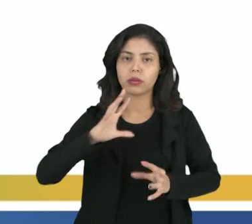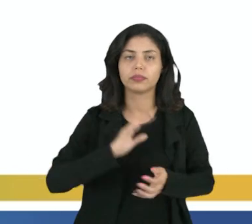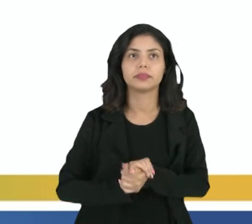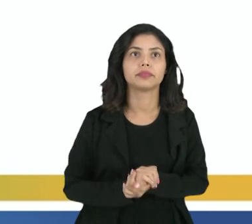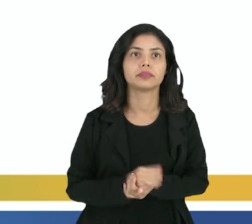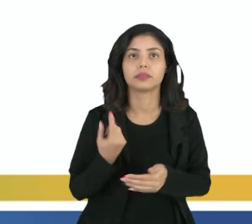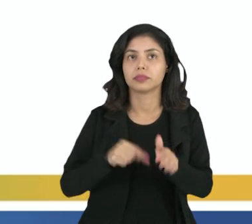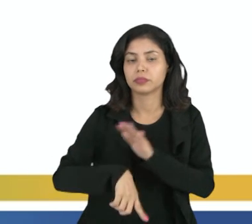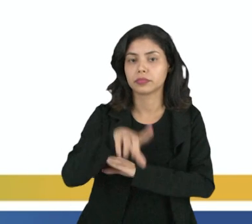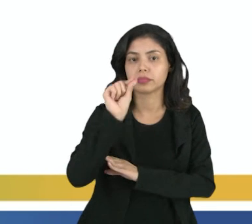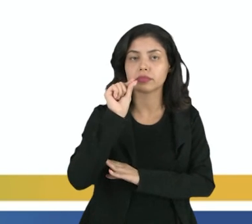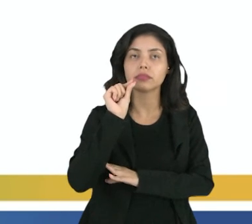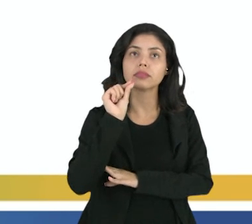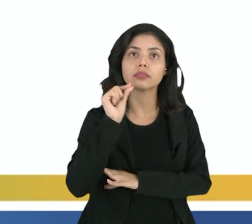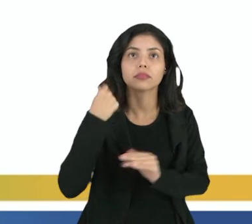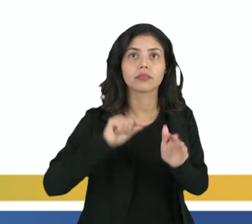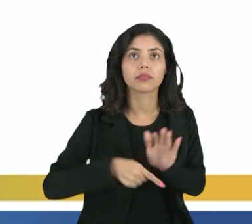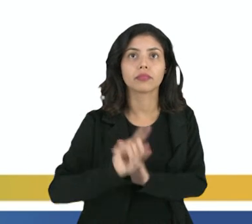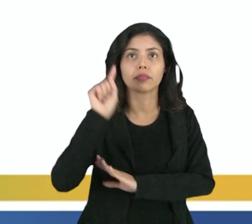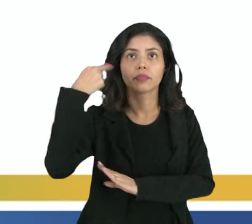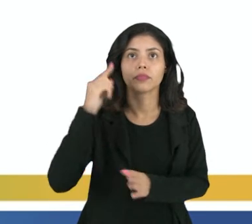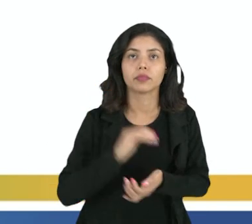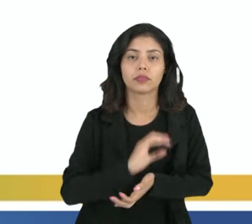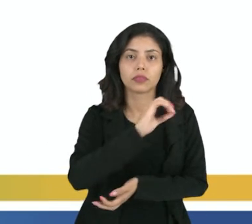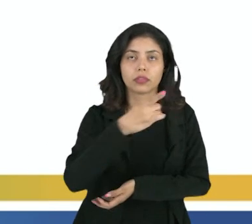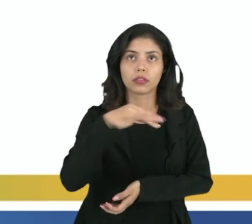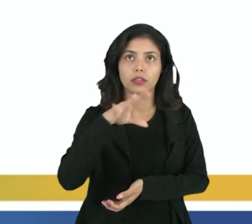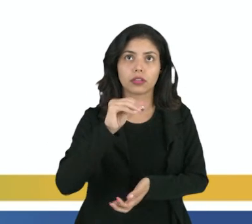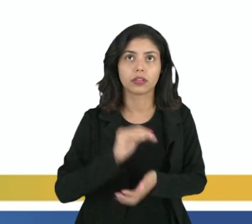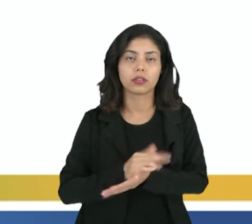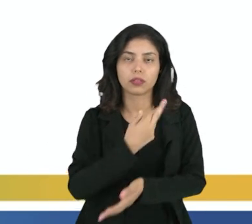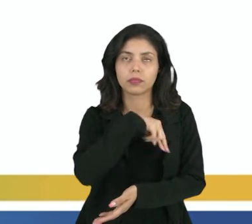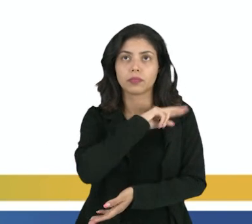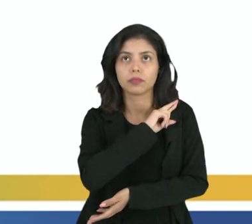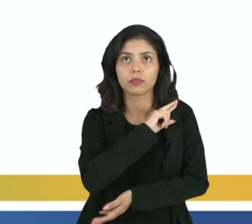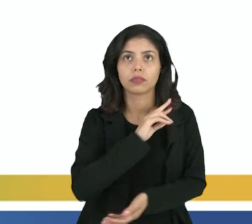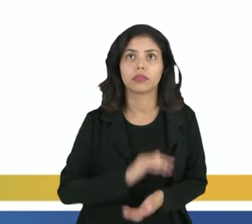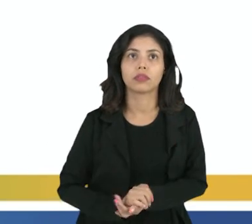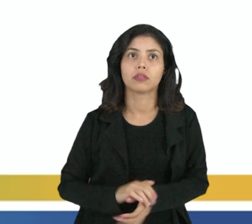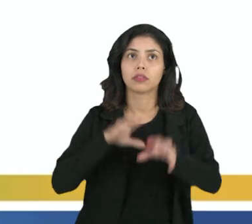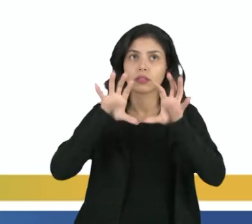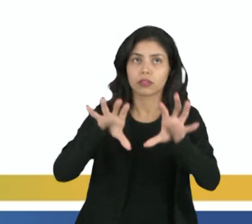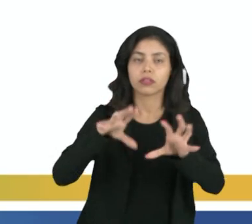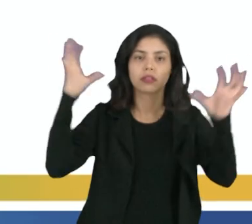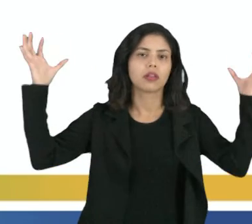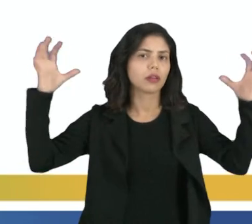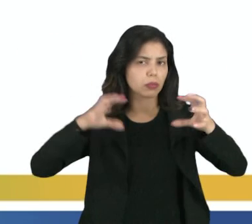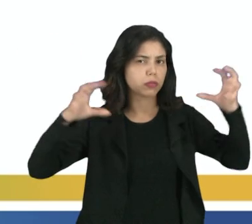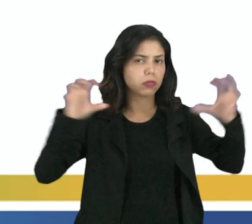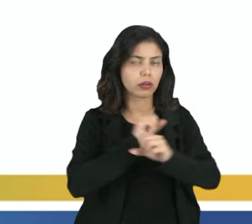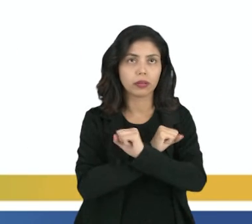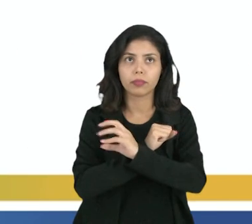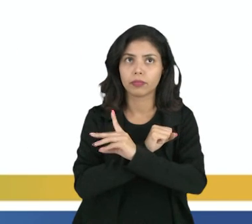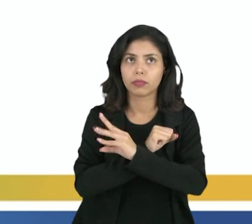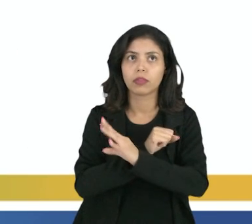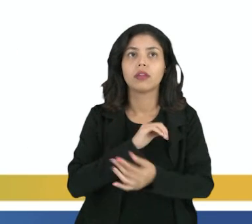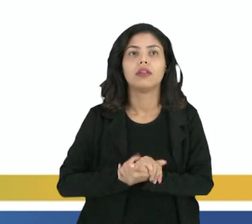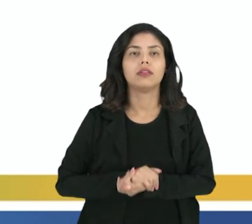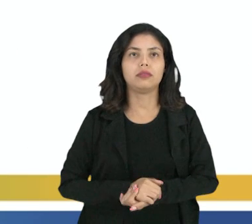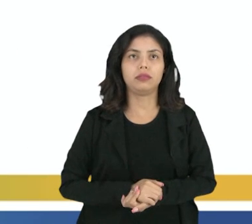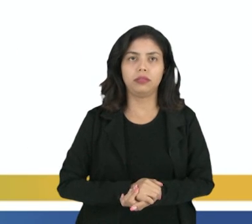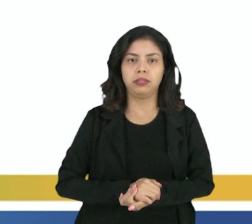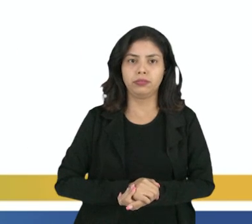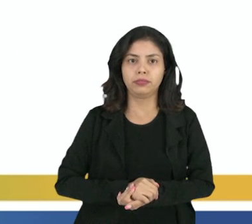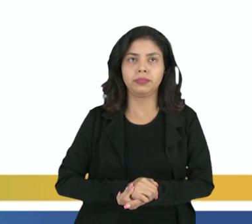escolha dentre as alternativas a seguir aquela que identifica o óxido responsável por esse tipo de chuva